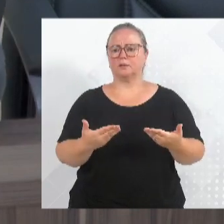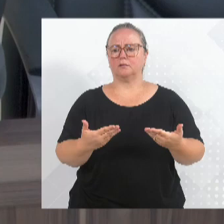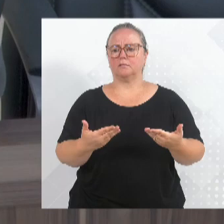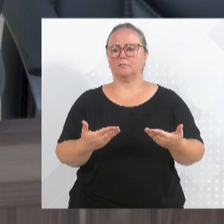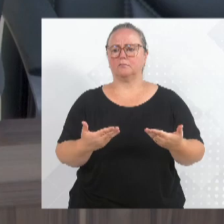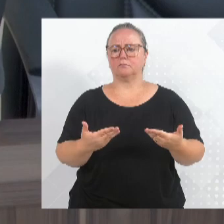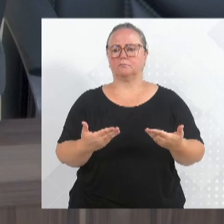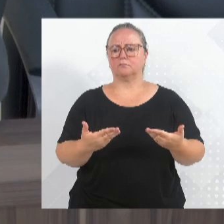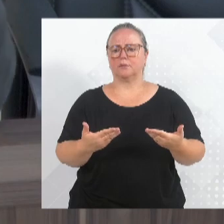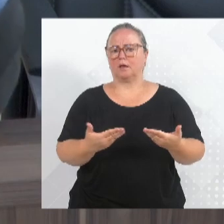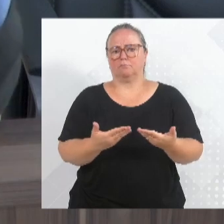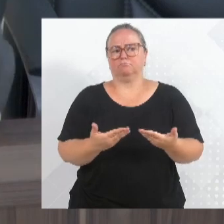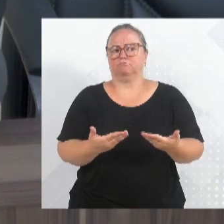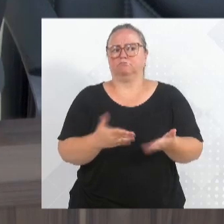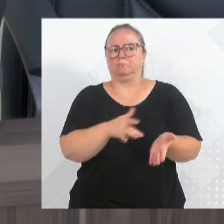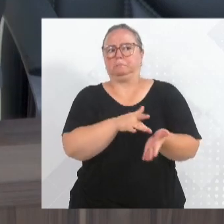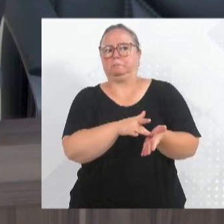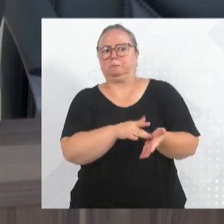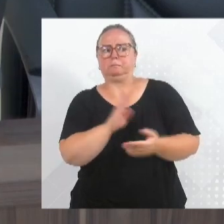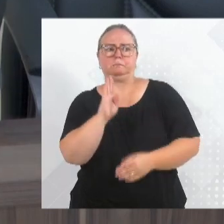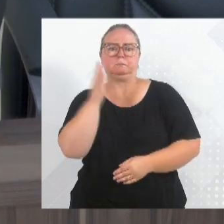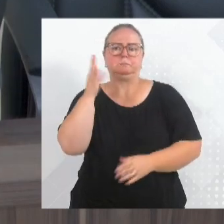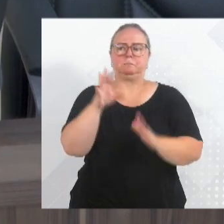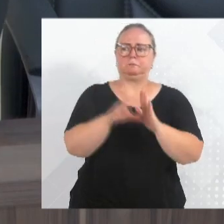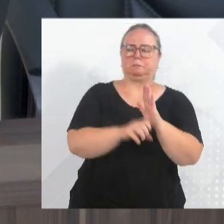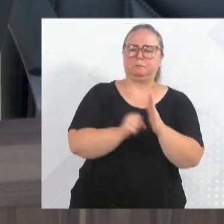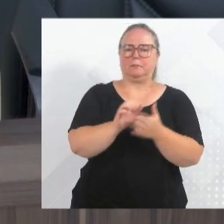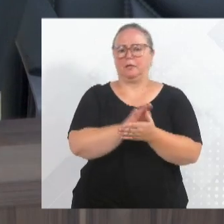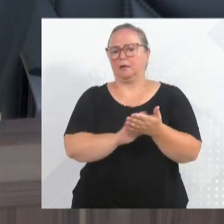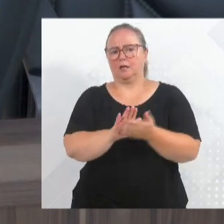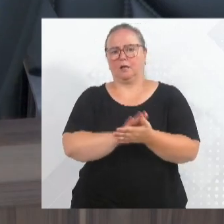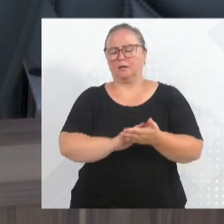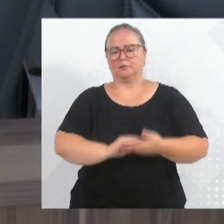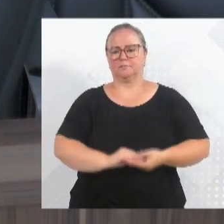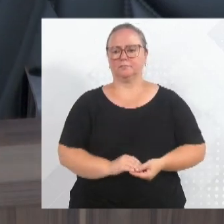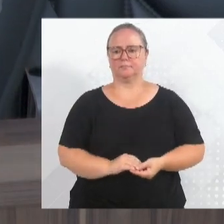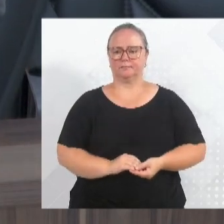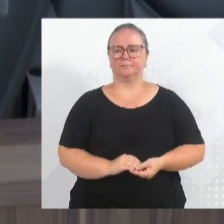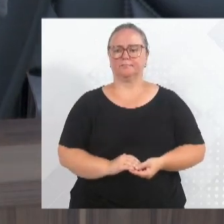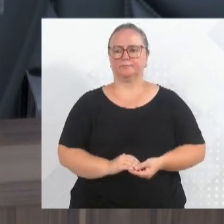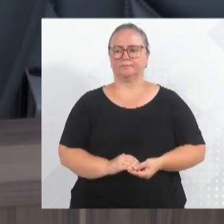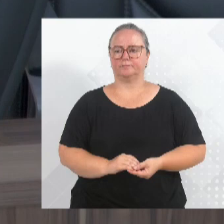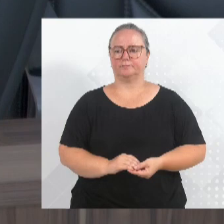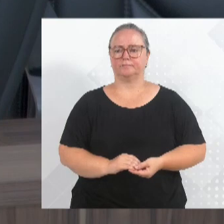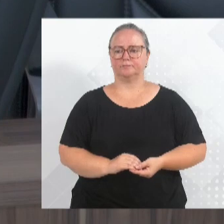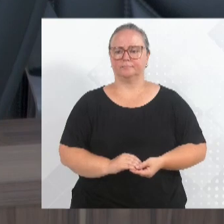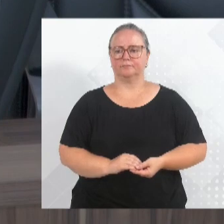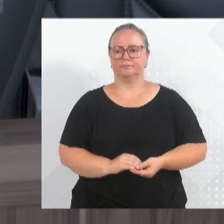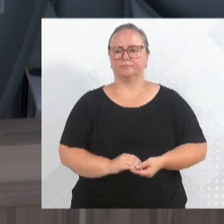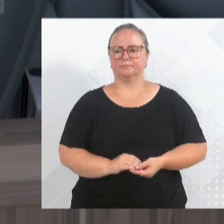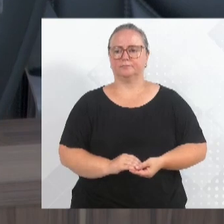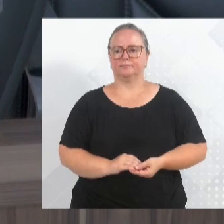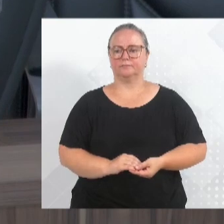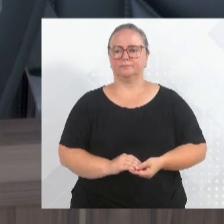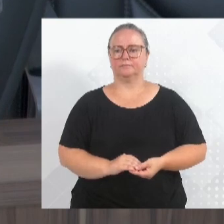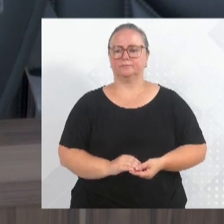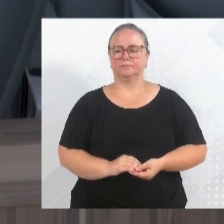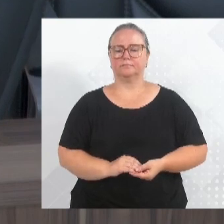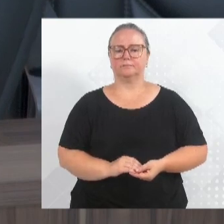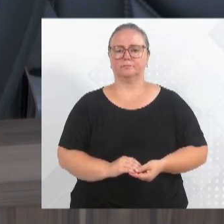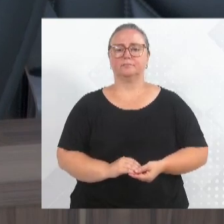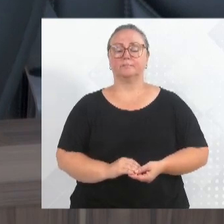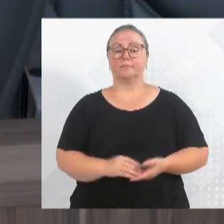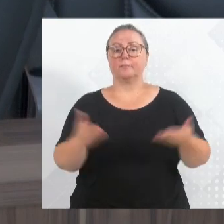que haja fraude, qualquer tipo, nos processos. Hoje, a gente está fazendo um serviço, só